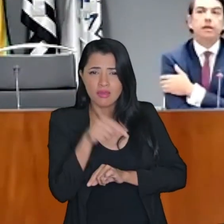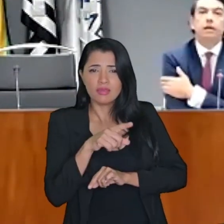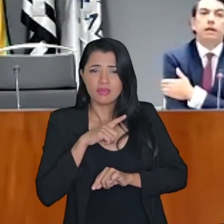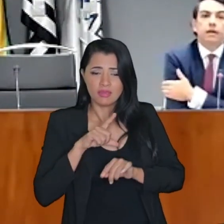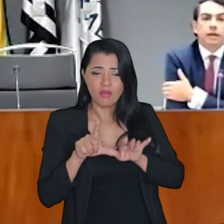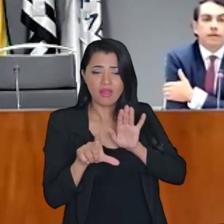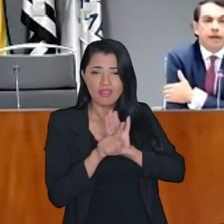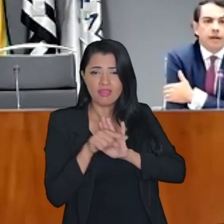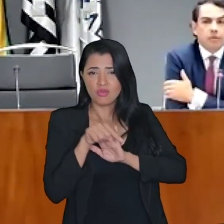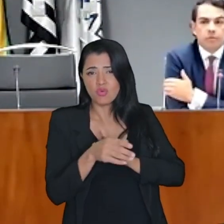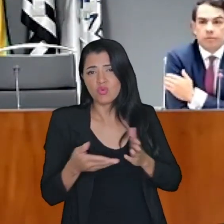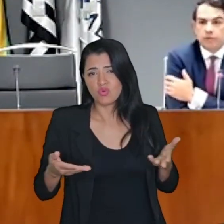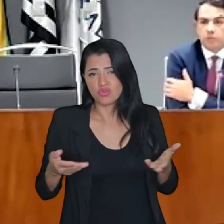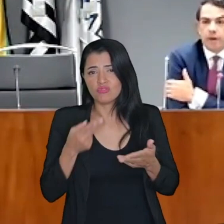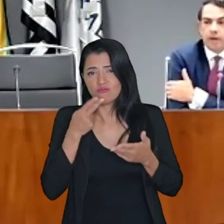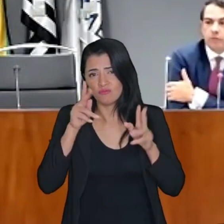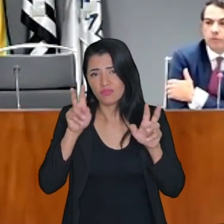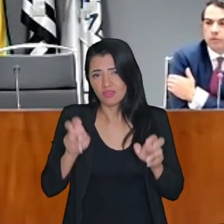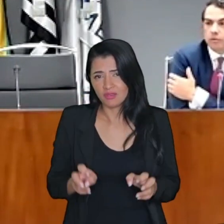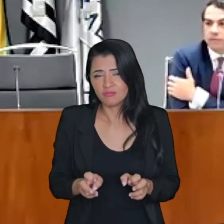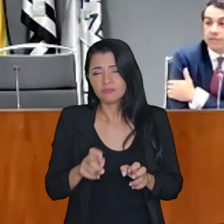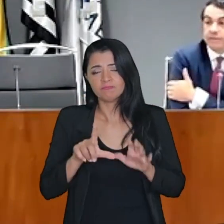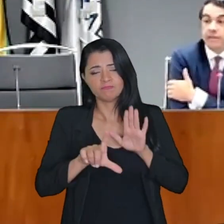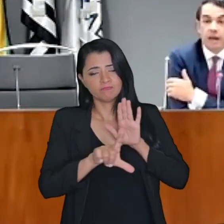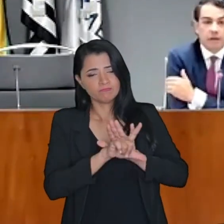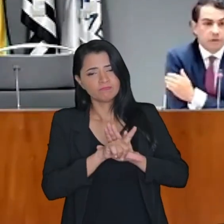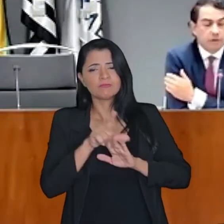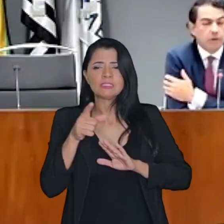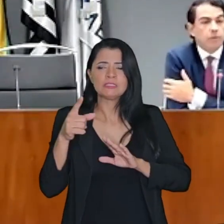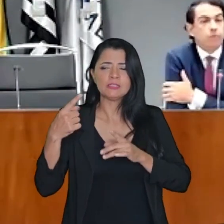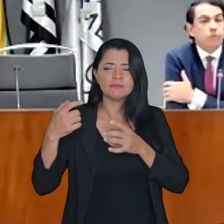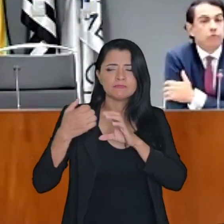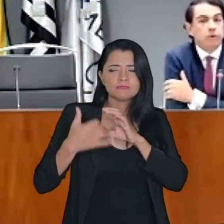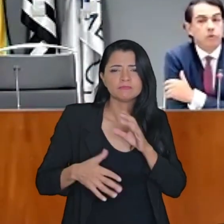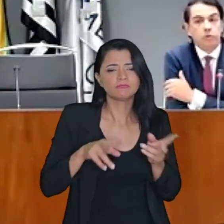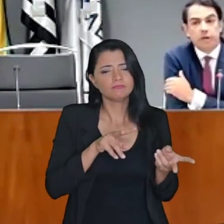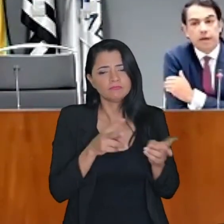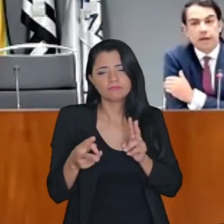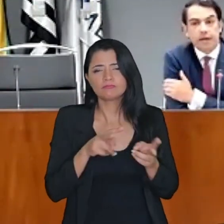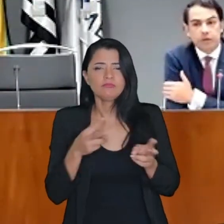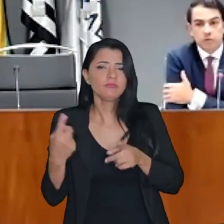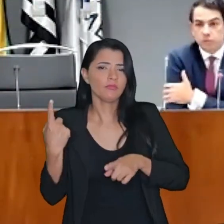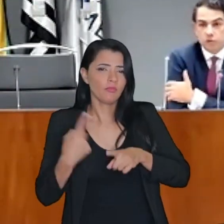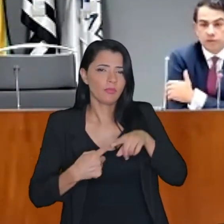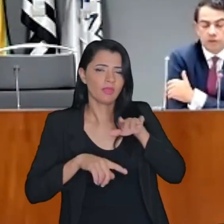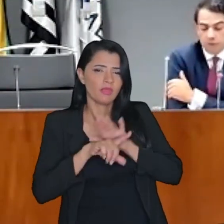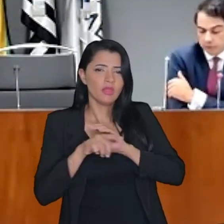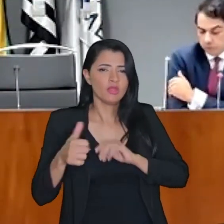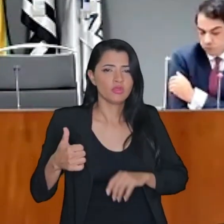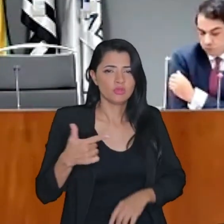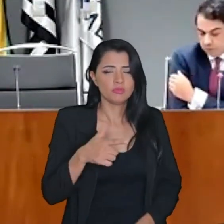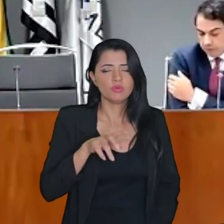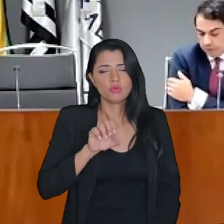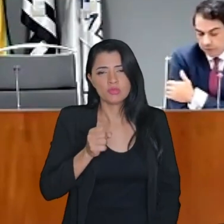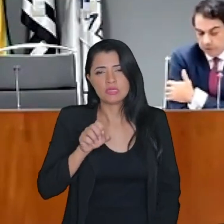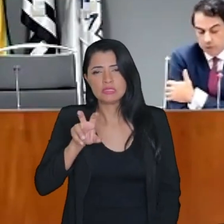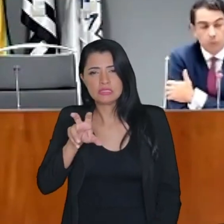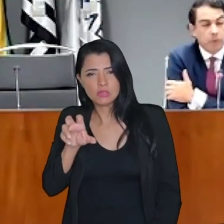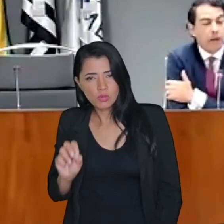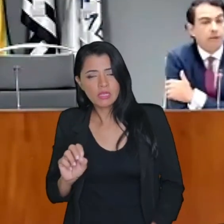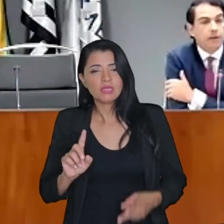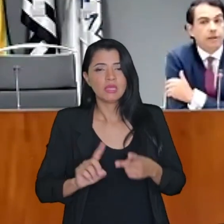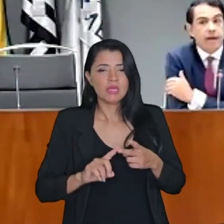lei que tem um aspecto transcendente, né? Justamente porque a Lei 12.850 de 2013,